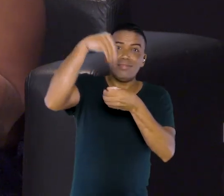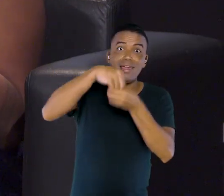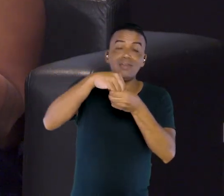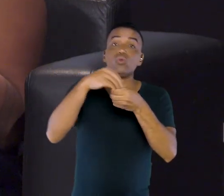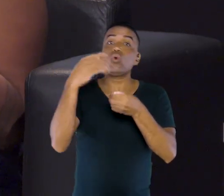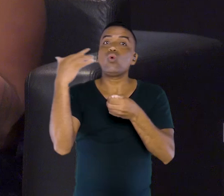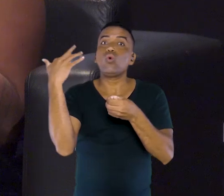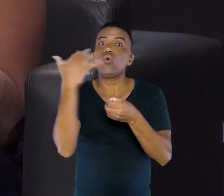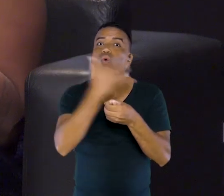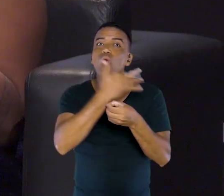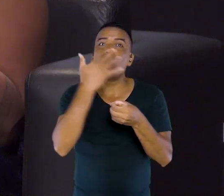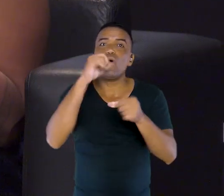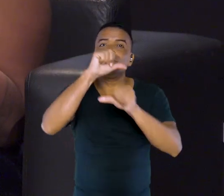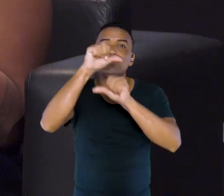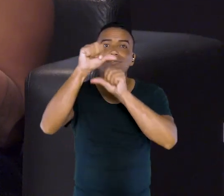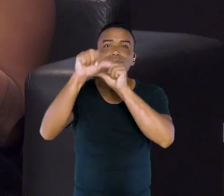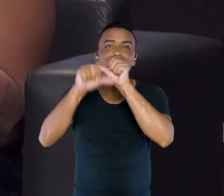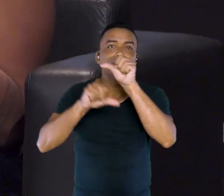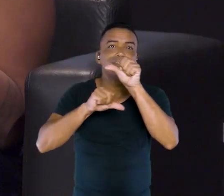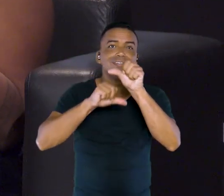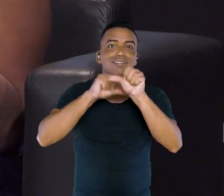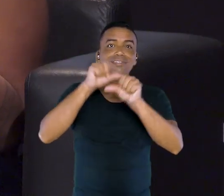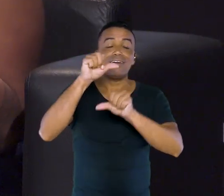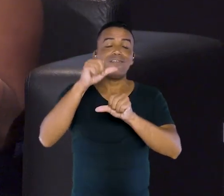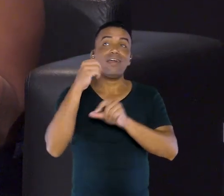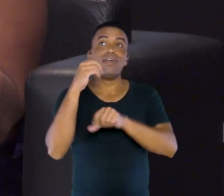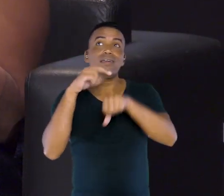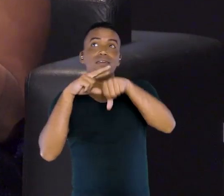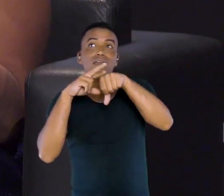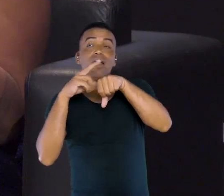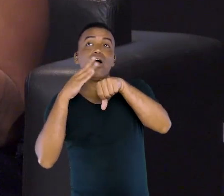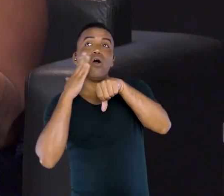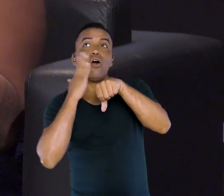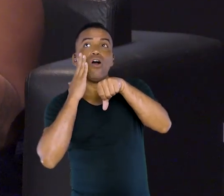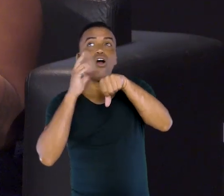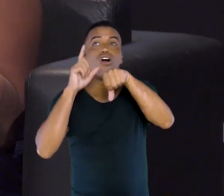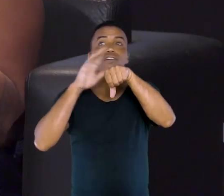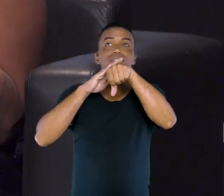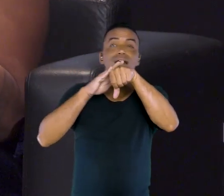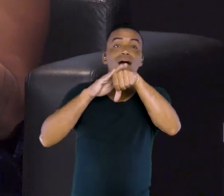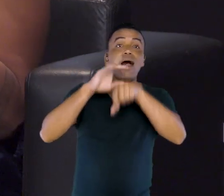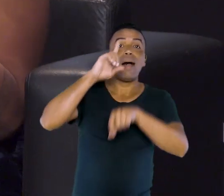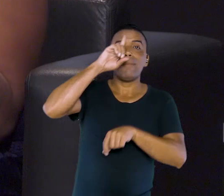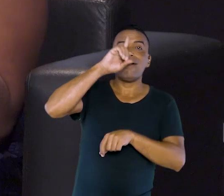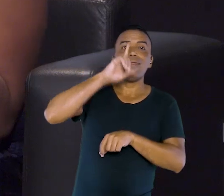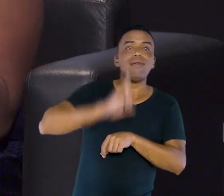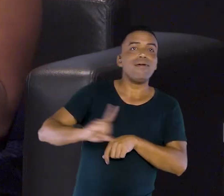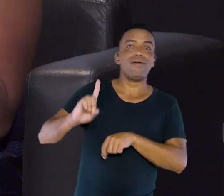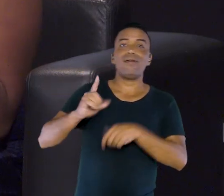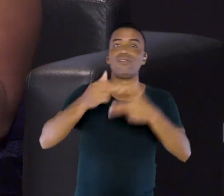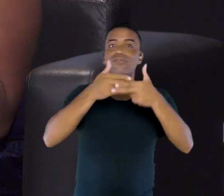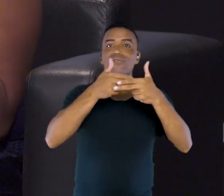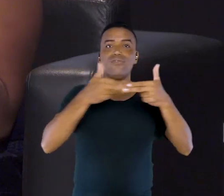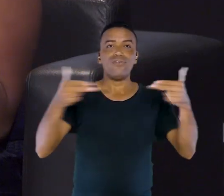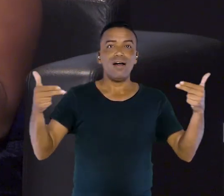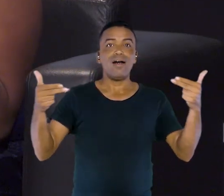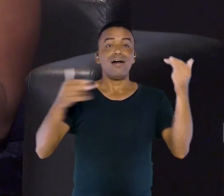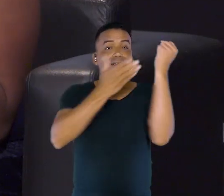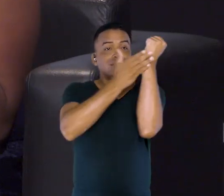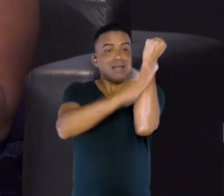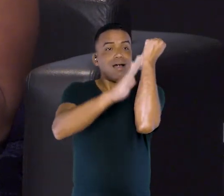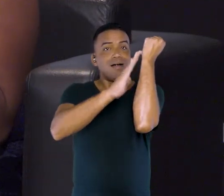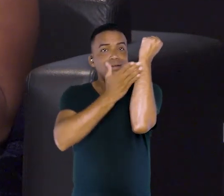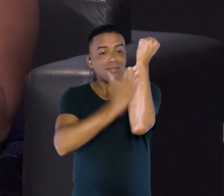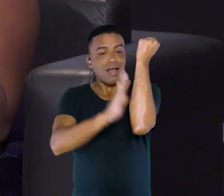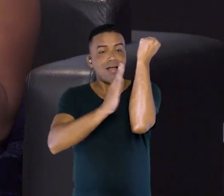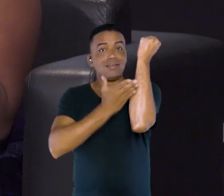vem várias cores, vem uma rosa, vem um amarelo, é uma diversidade de cascas